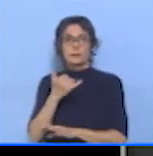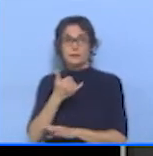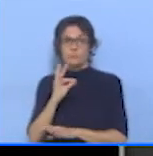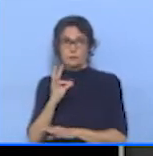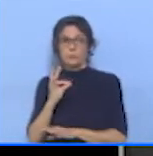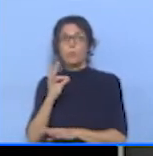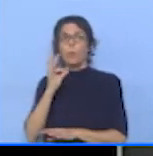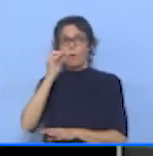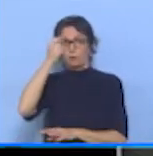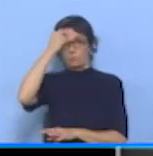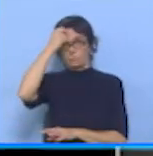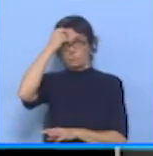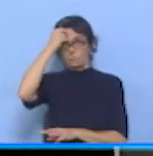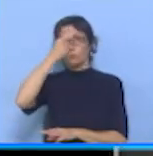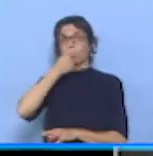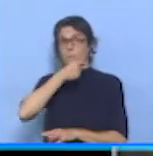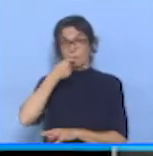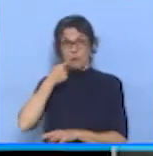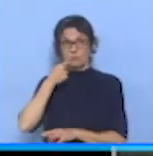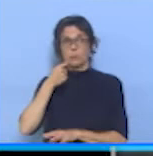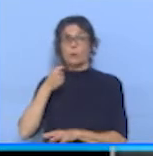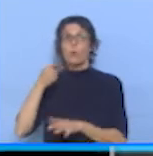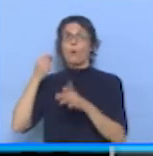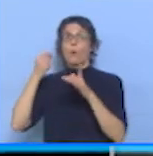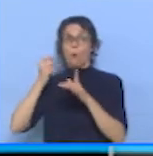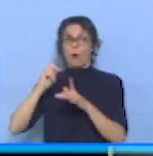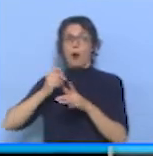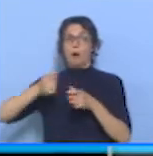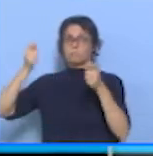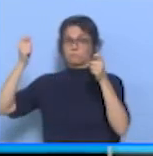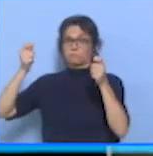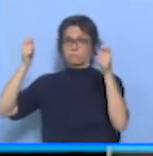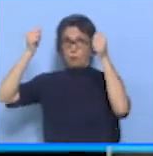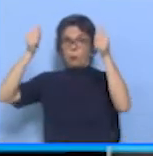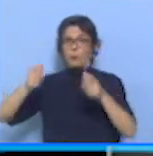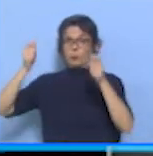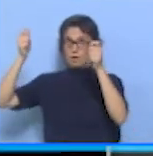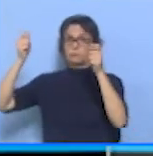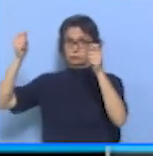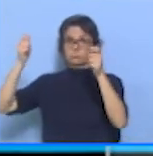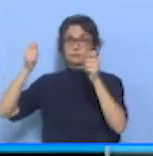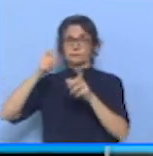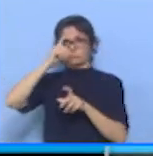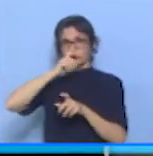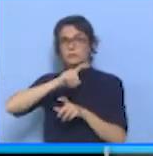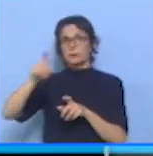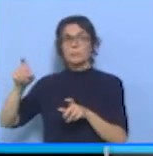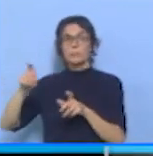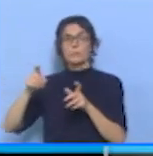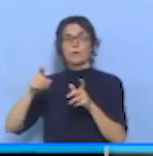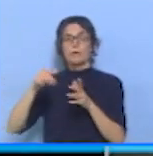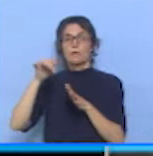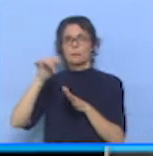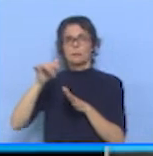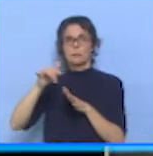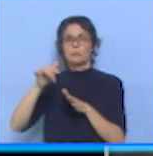a recordar o 4º aniversário da Laudato Si e a citação do Leonardo Boff, o choro da terra é o choro dos pobres, as pessoas,